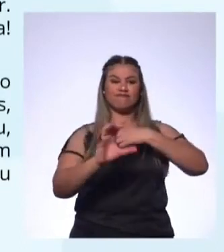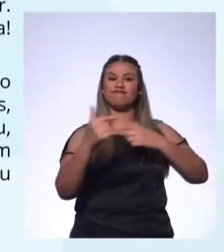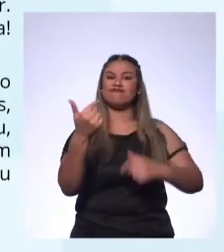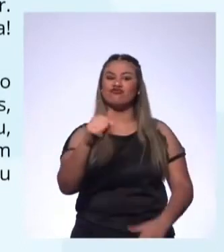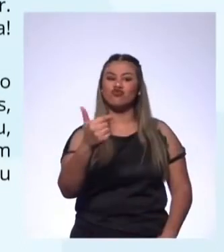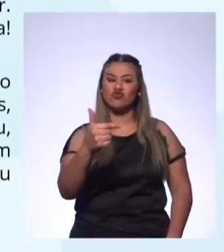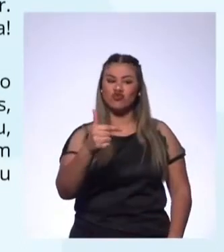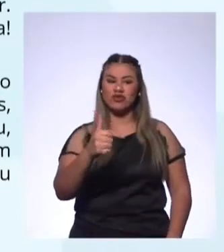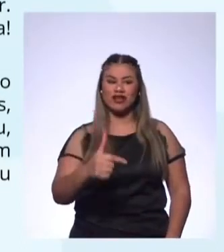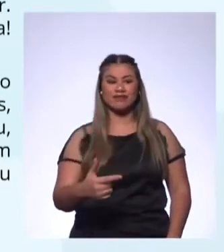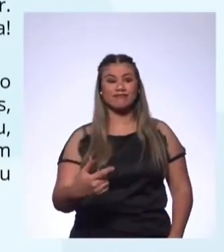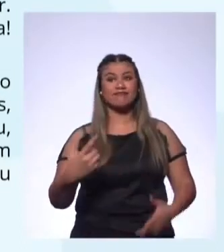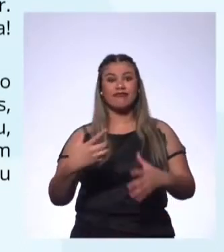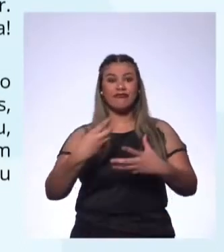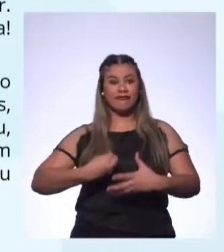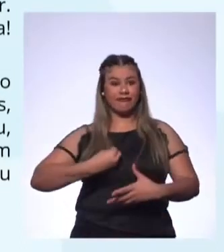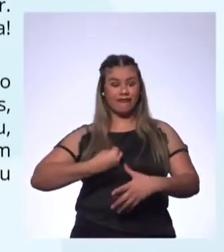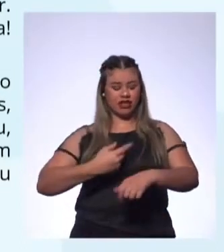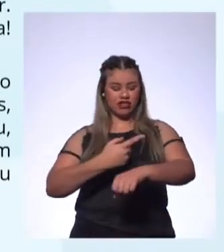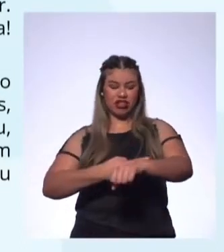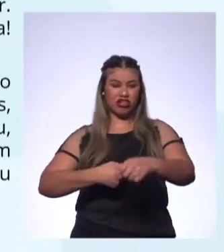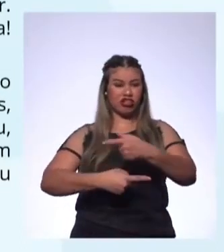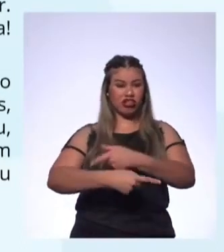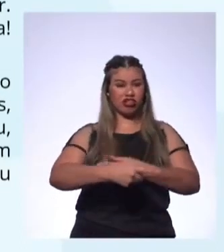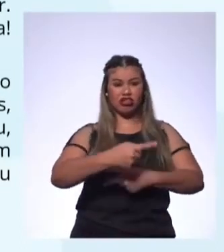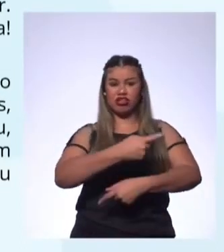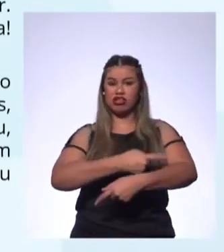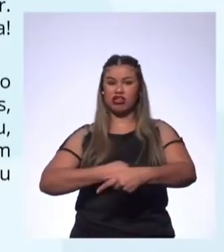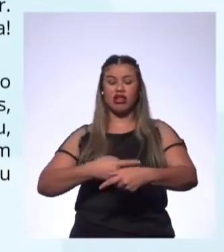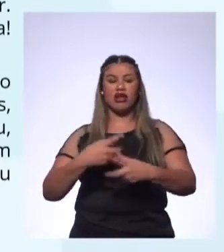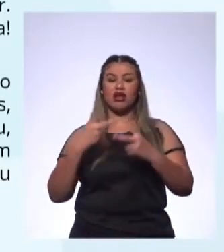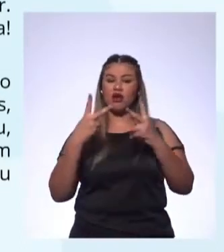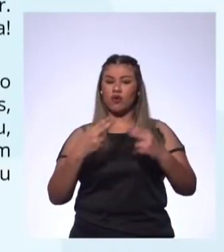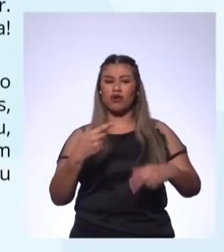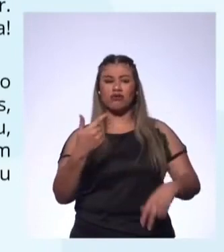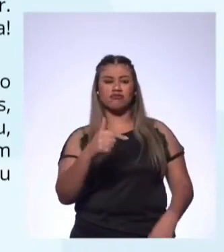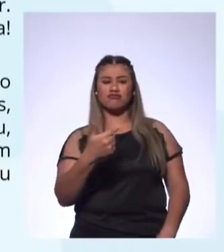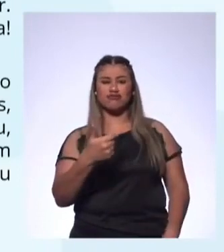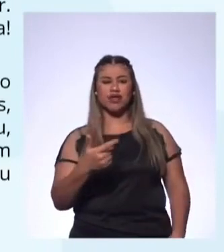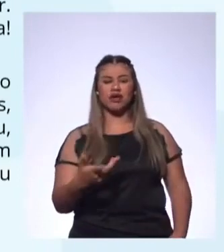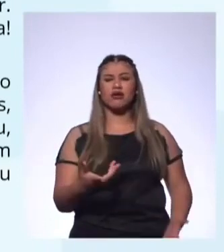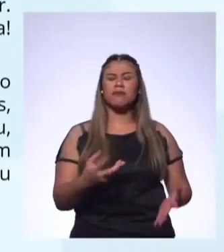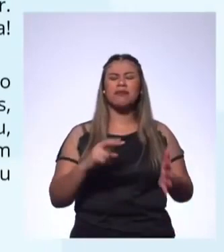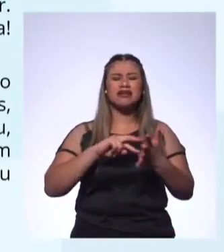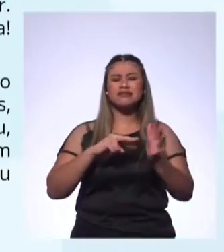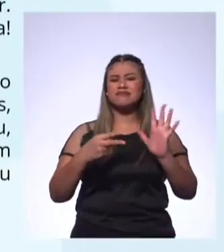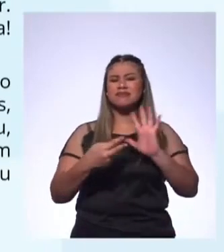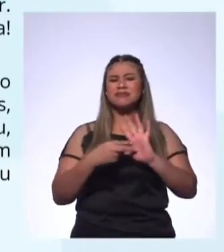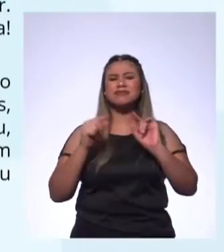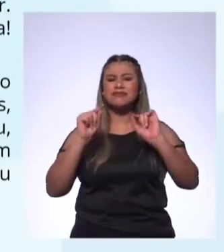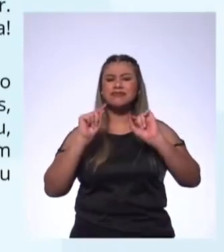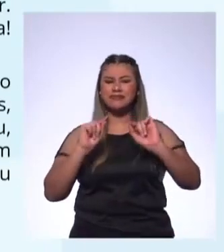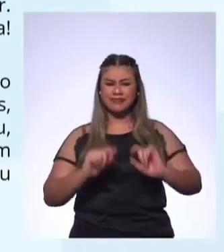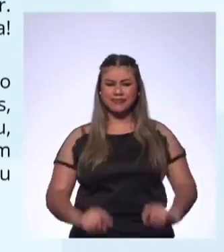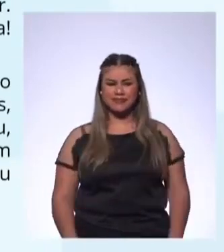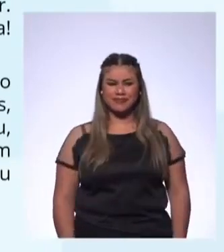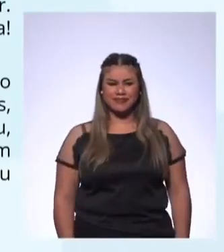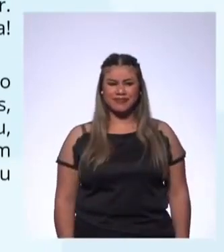interpretar essa frase aí para nós. O que significa? Sorri das cicatrizes quem nunca foi ferido. Vamos lá?